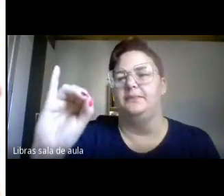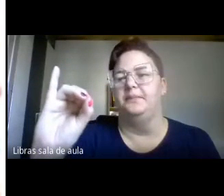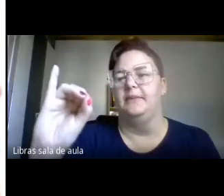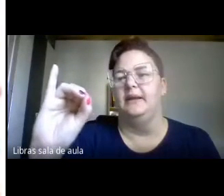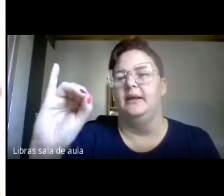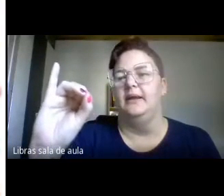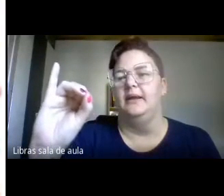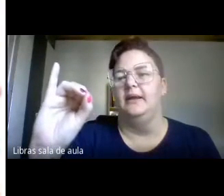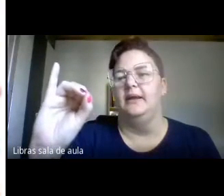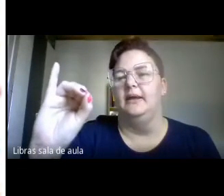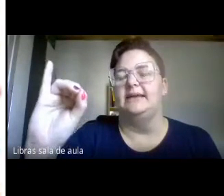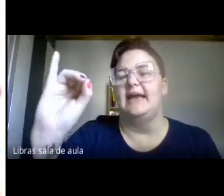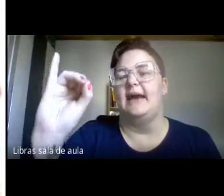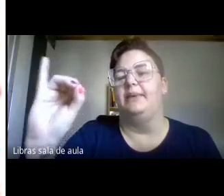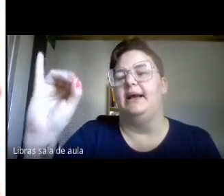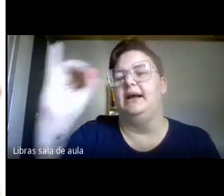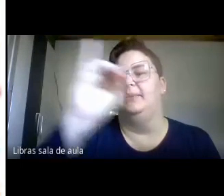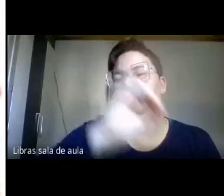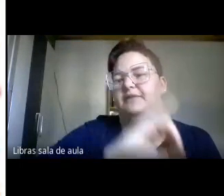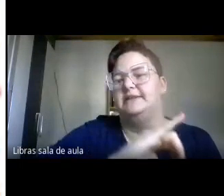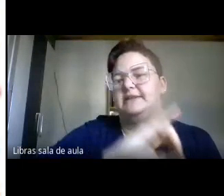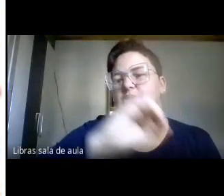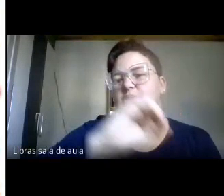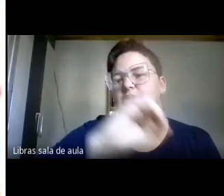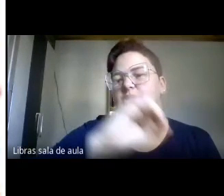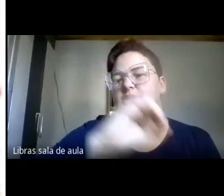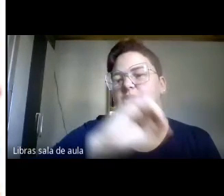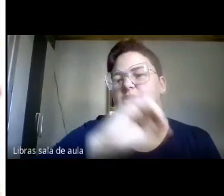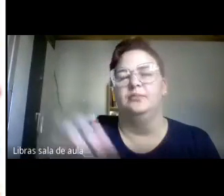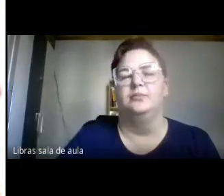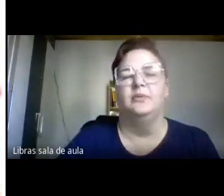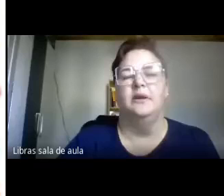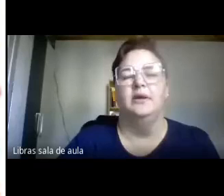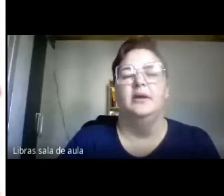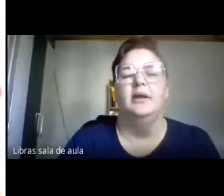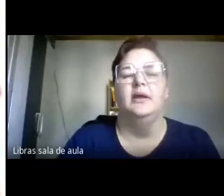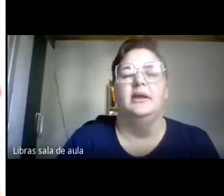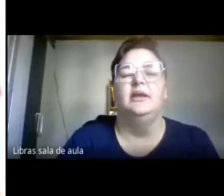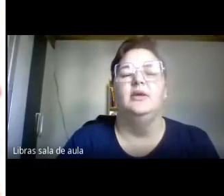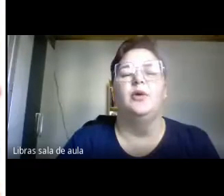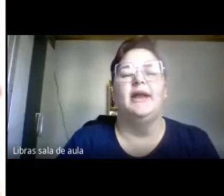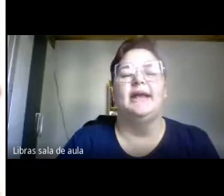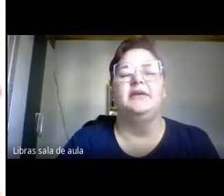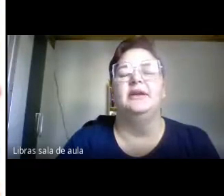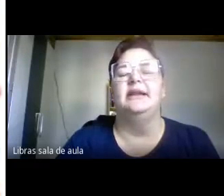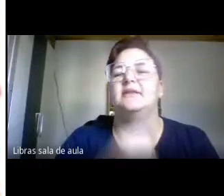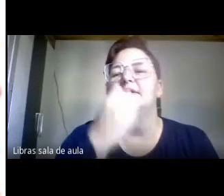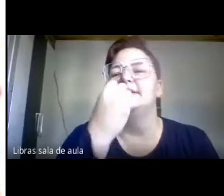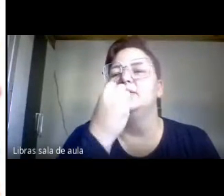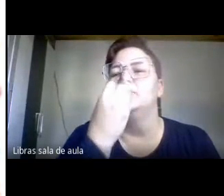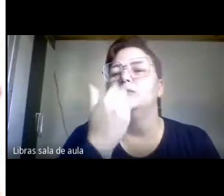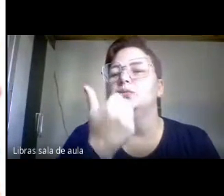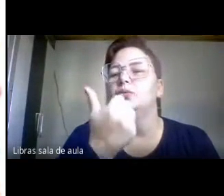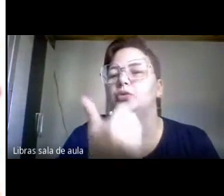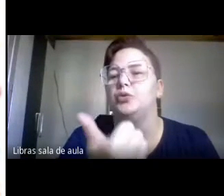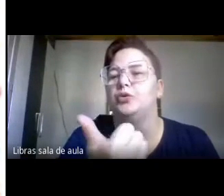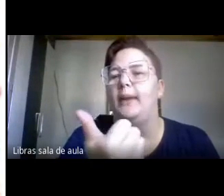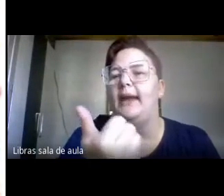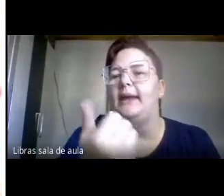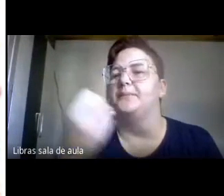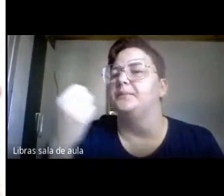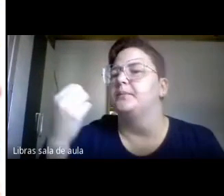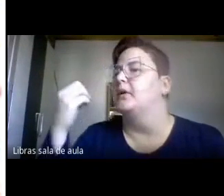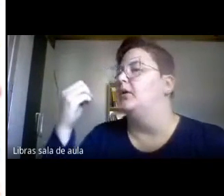oi. Quem quiser abrir a câmera e fazer junto. E o bonequinho ali tá fazendo o